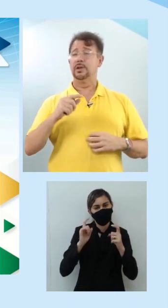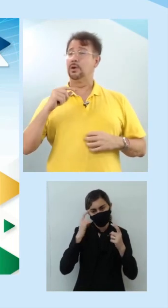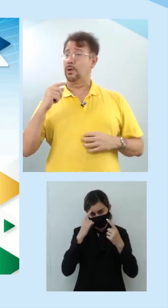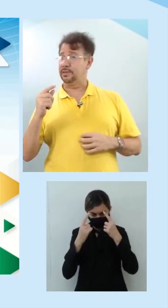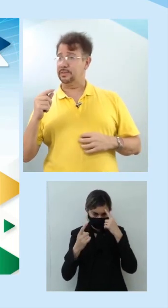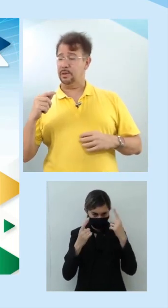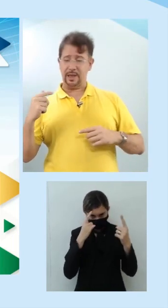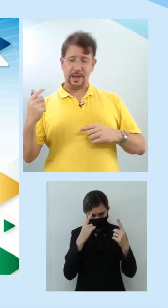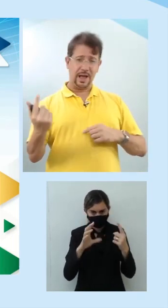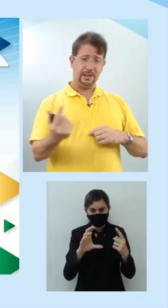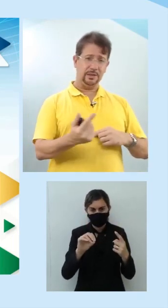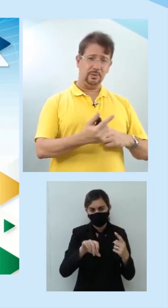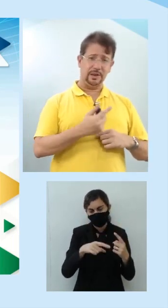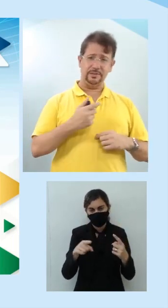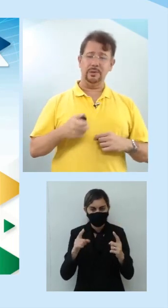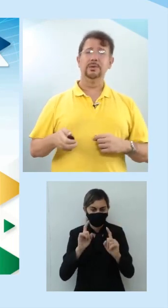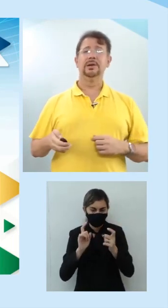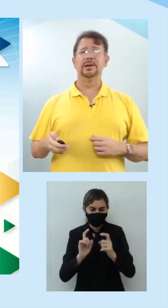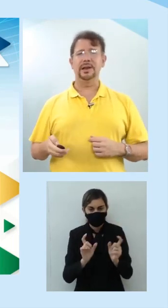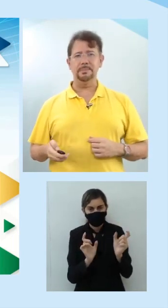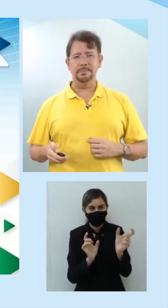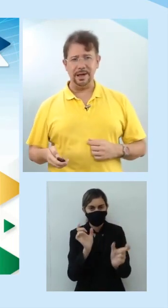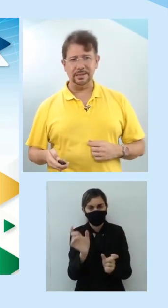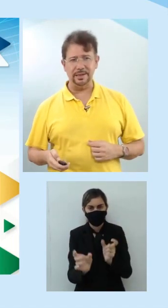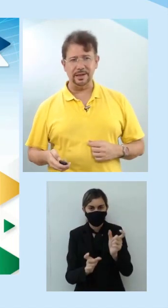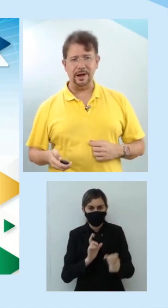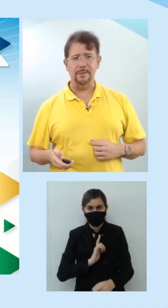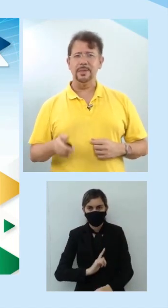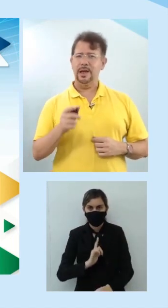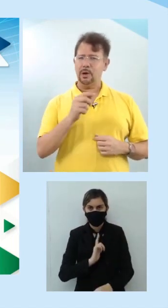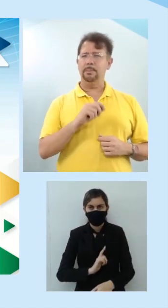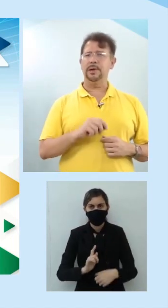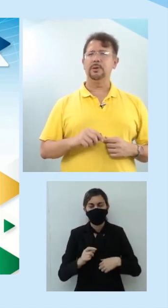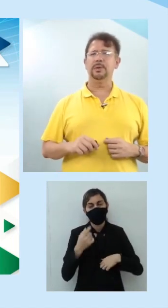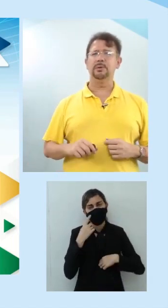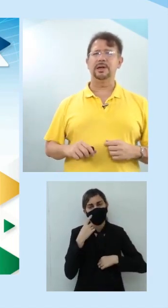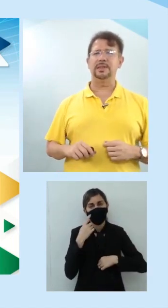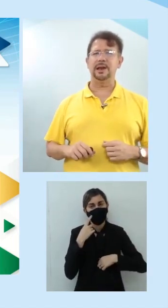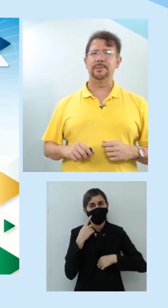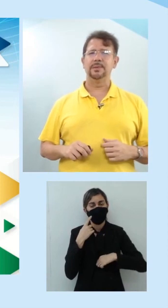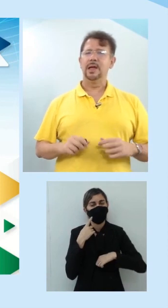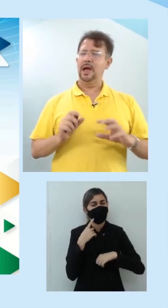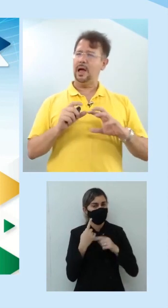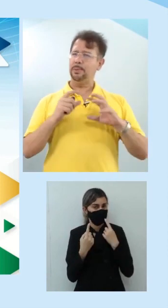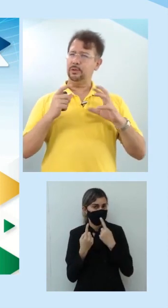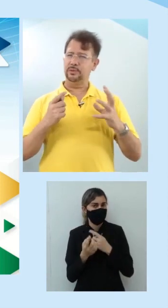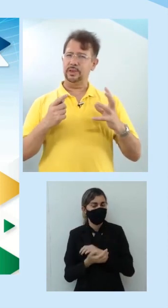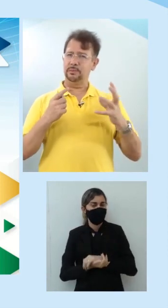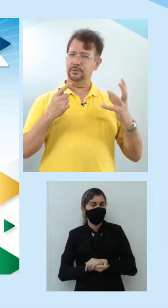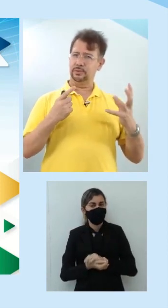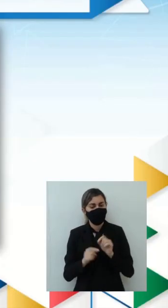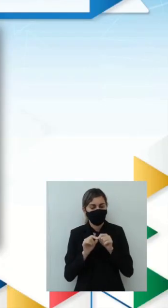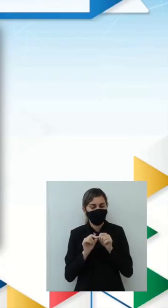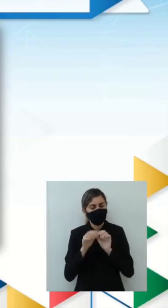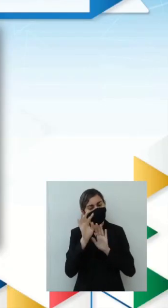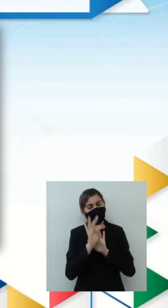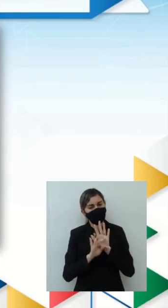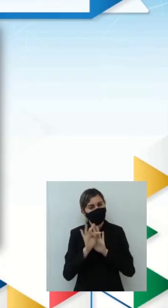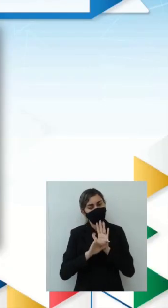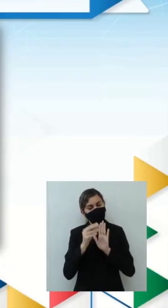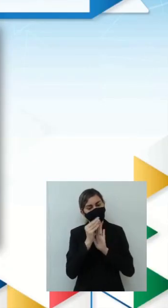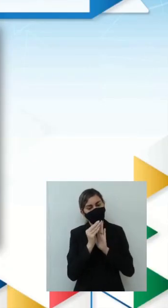ideias, coesão é a articulação gramatical. Acompanhe comigo na tela. Ao produzirmos um